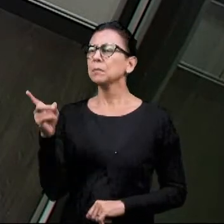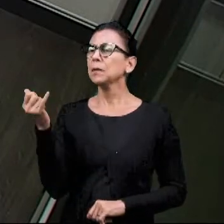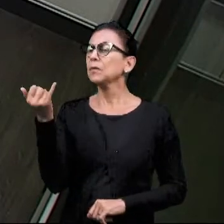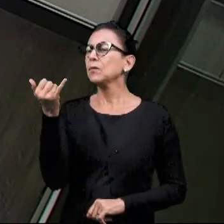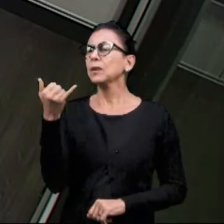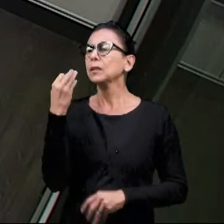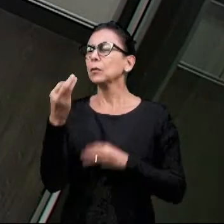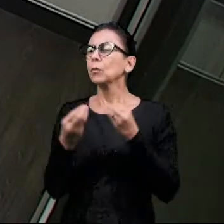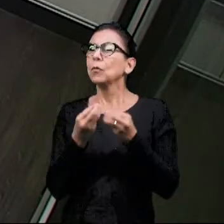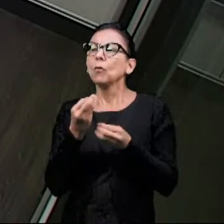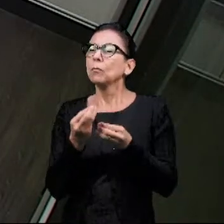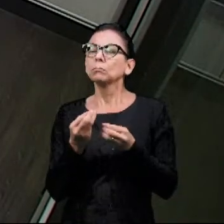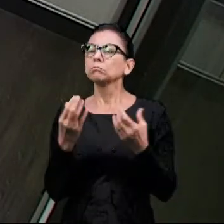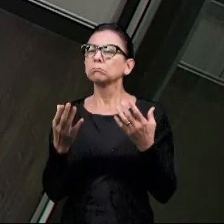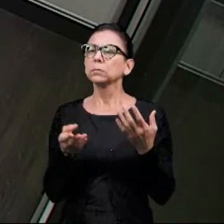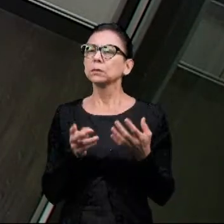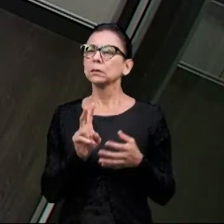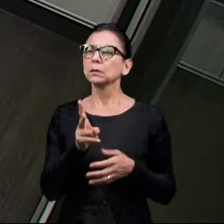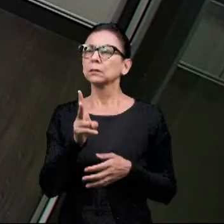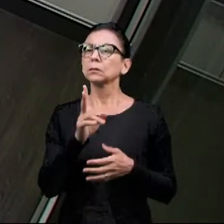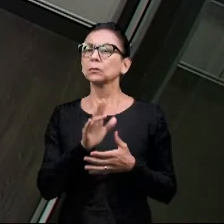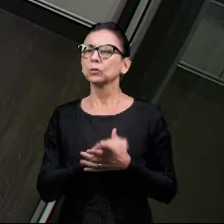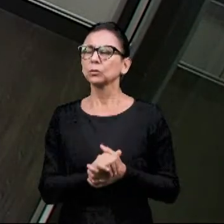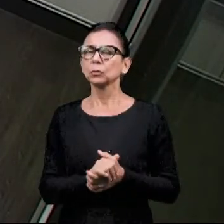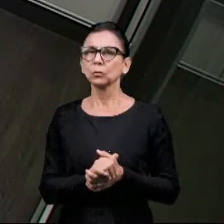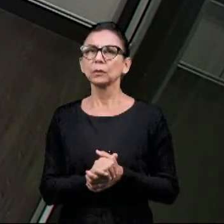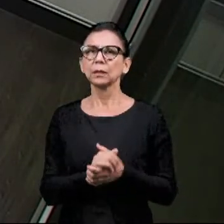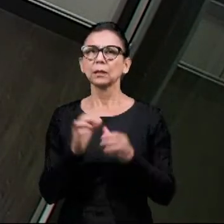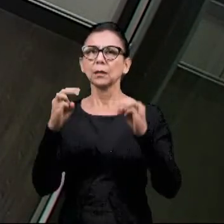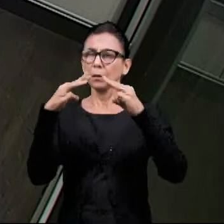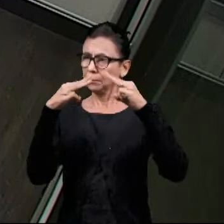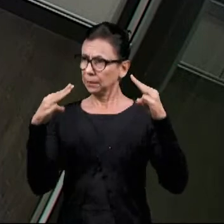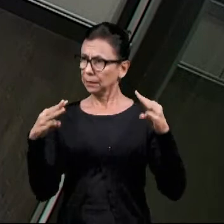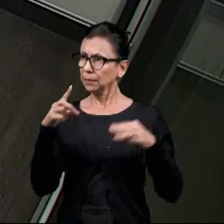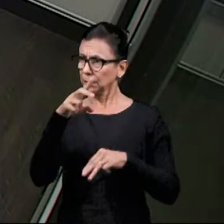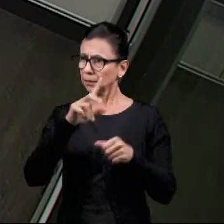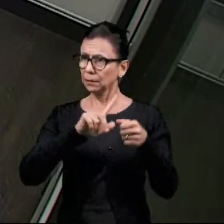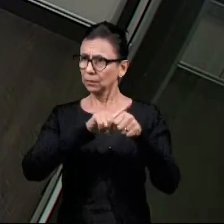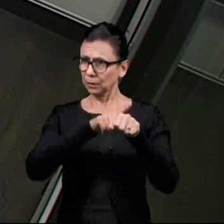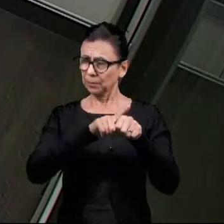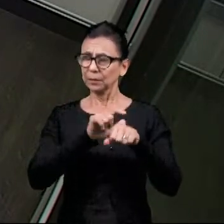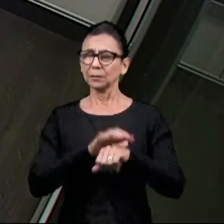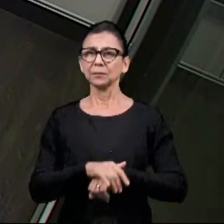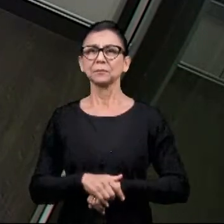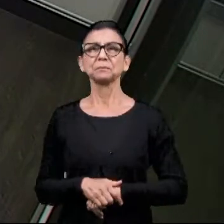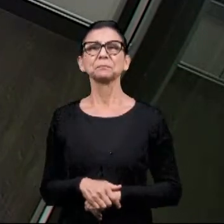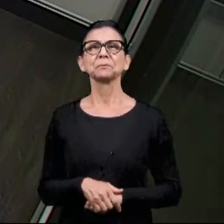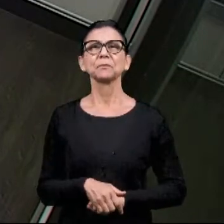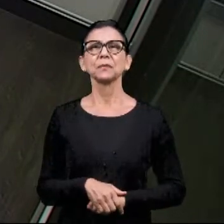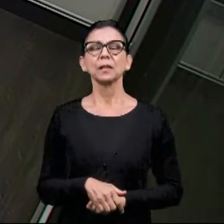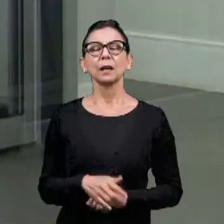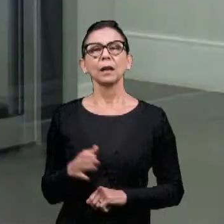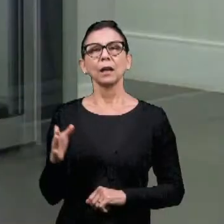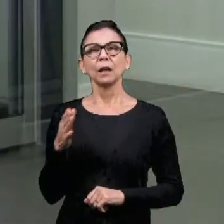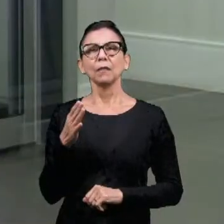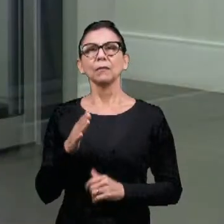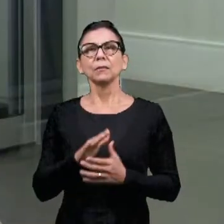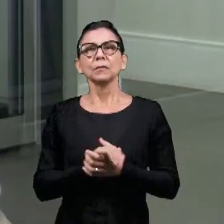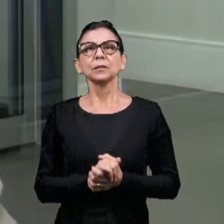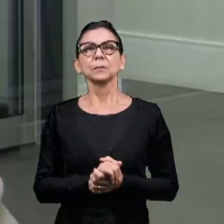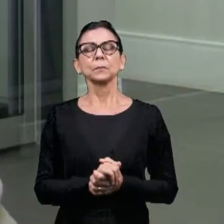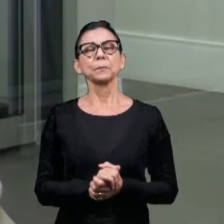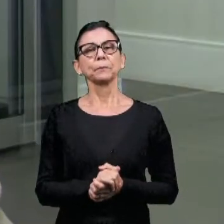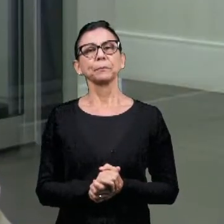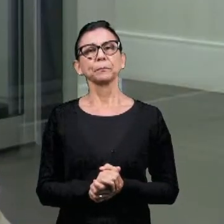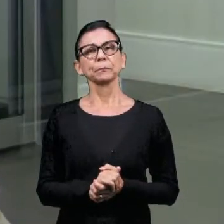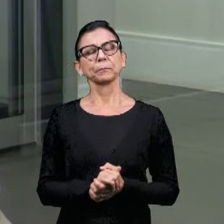Inclusive, Guarapari tem um Manaim. Um Manaim. Muito bem, fala um pouquinho sobre Guarapari. Olha, a